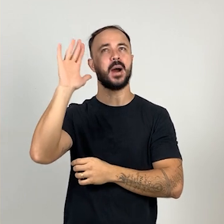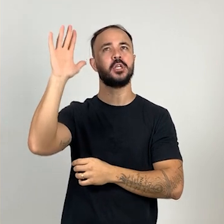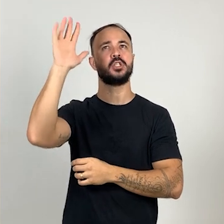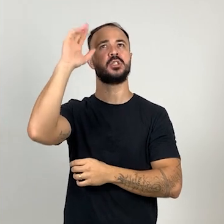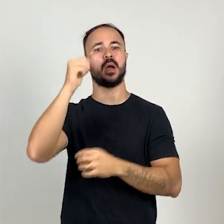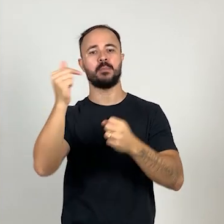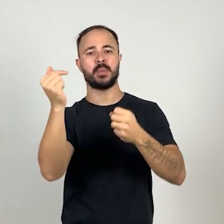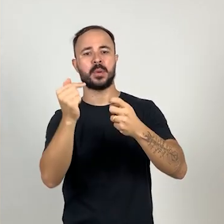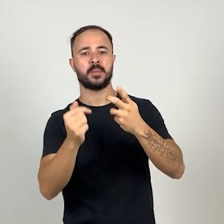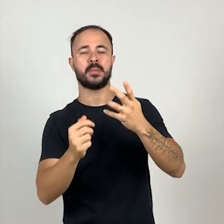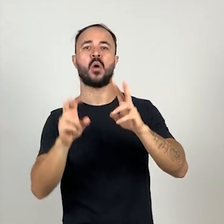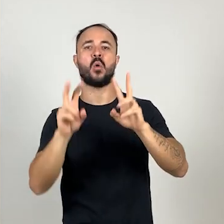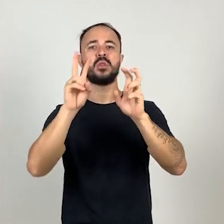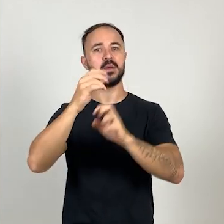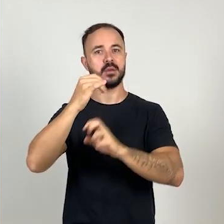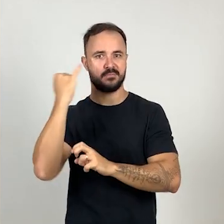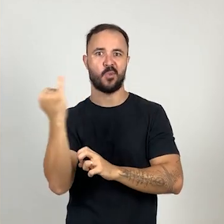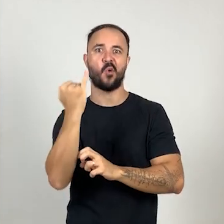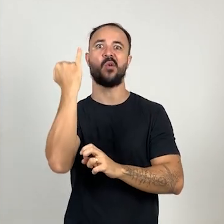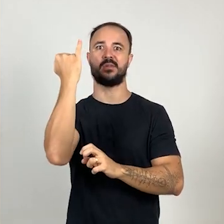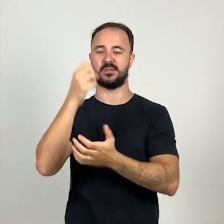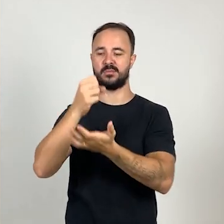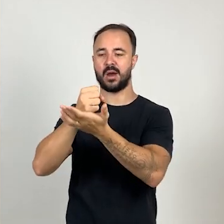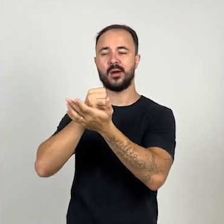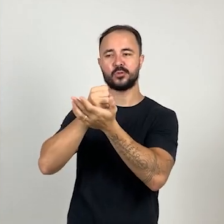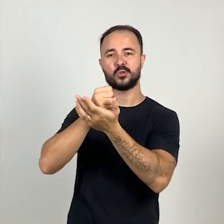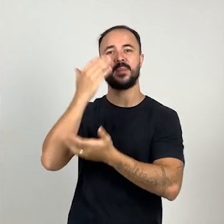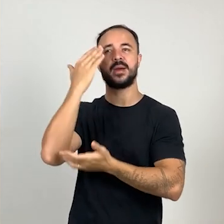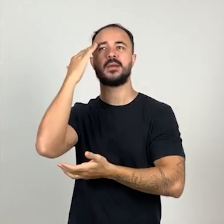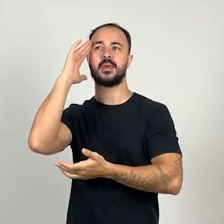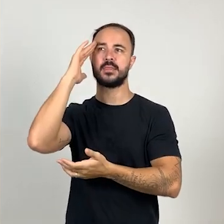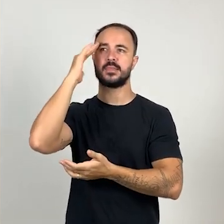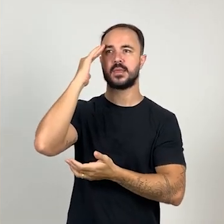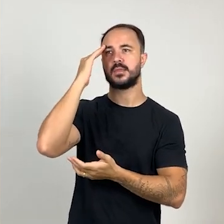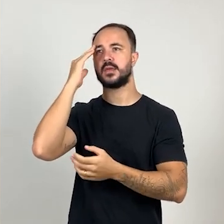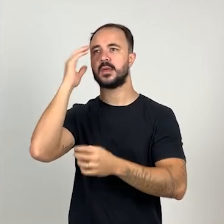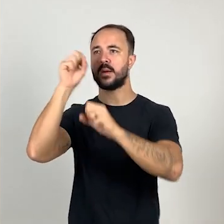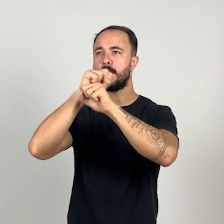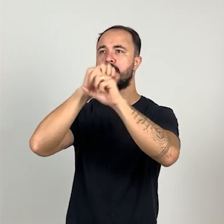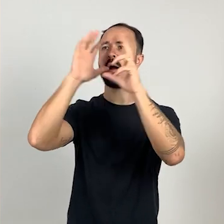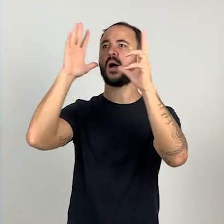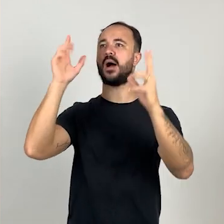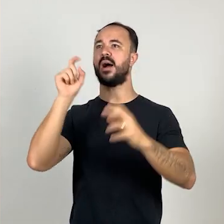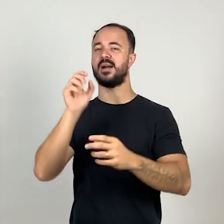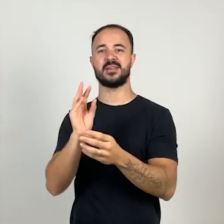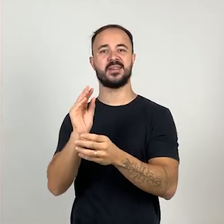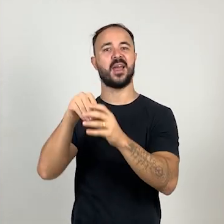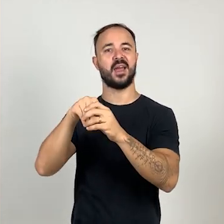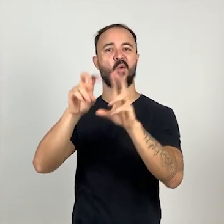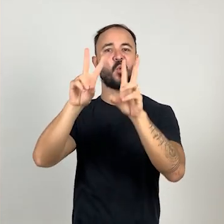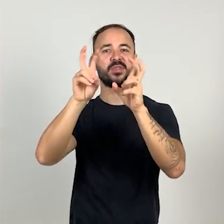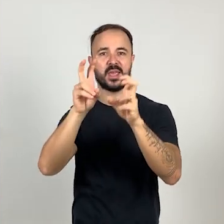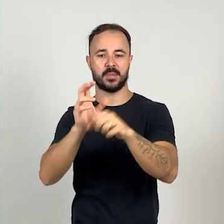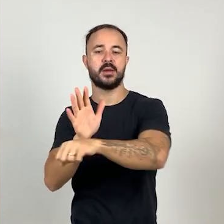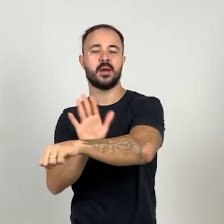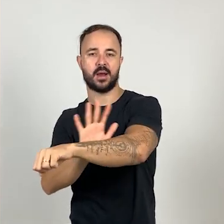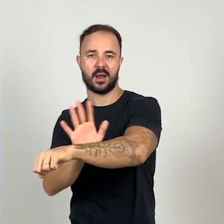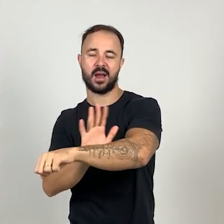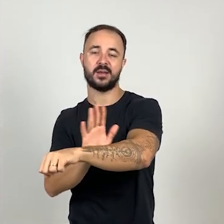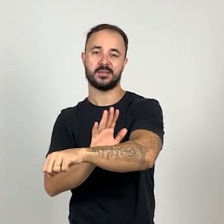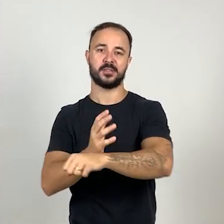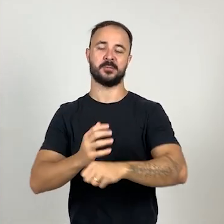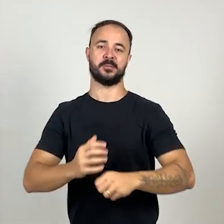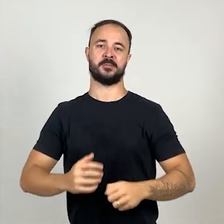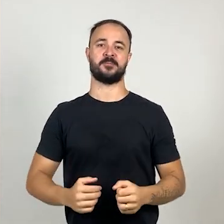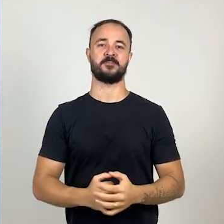indivíduos negros em diferentes partes do mundo, permitindo uma compreensão mais profunda e sensível desse problema que